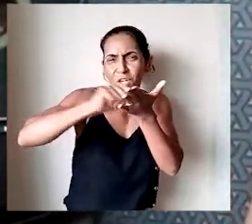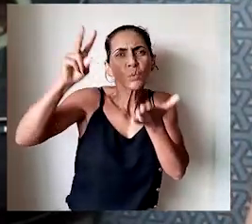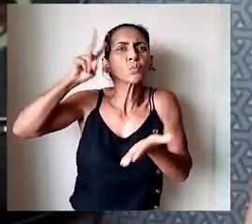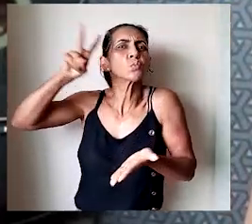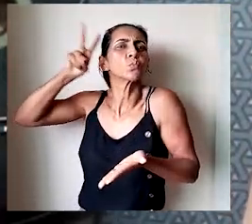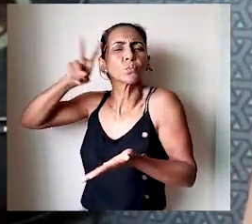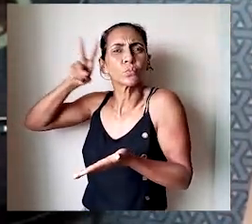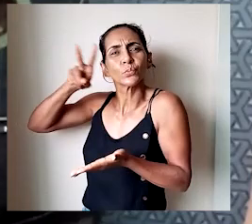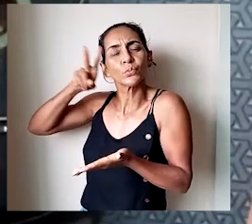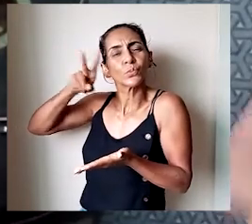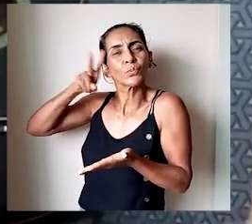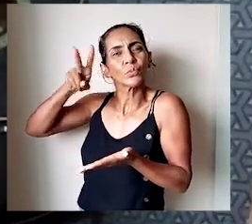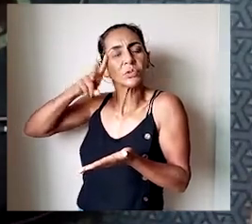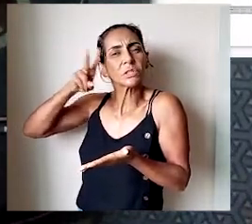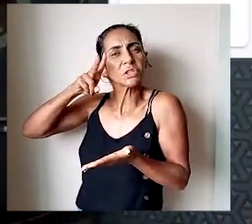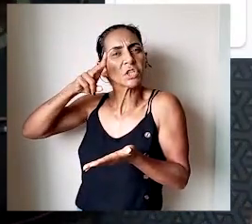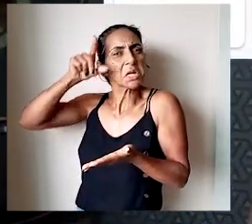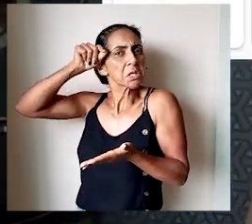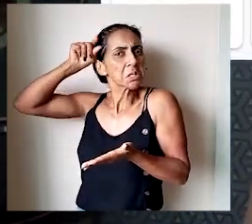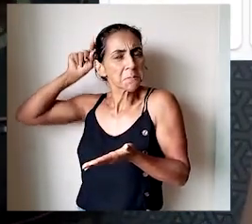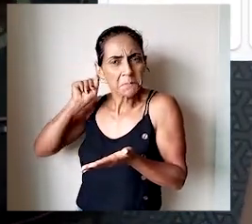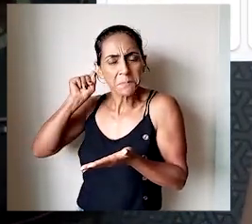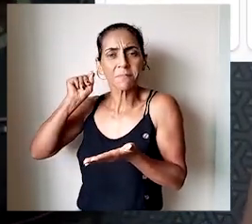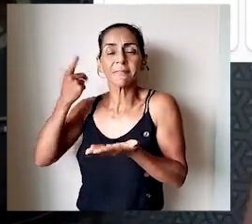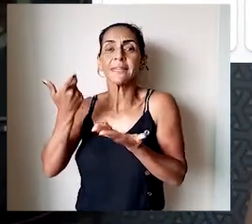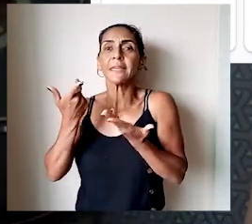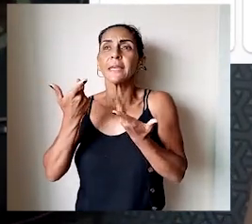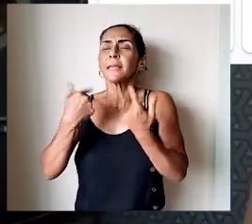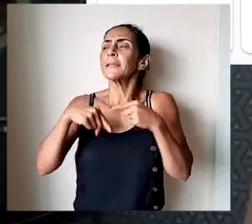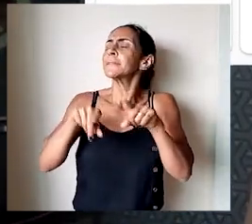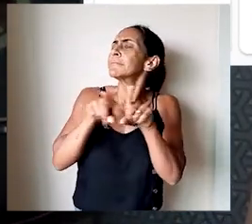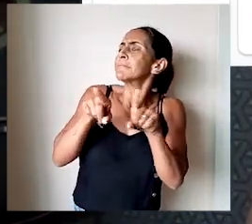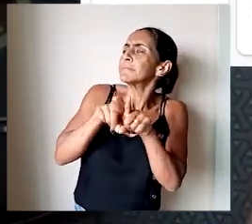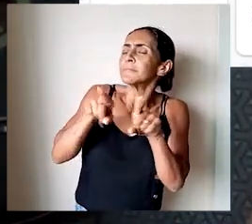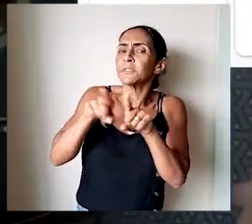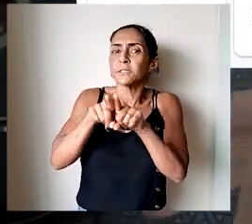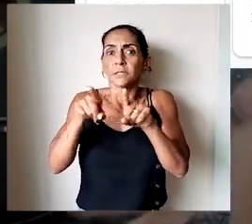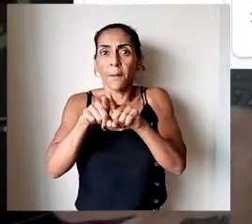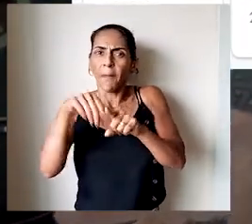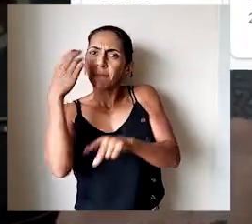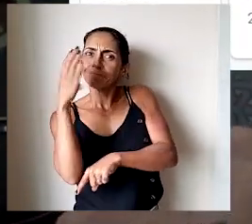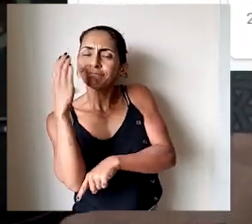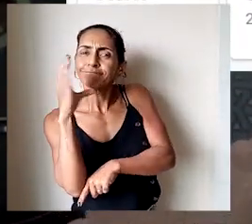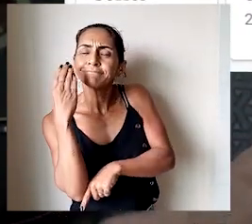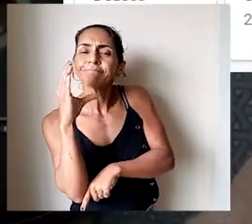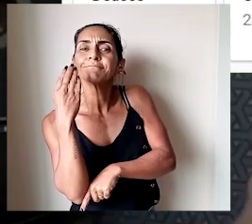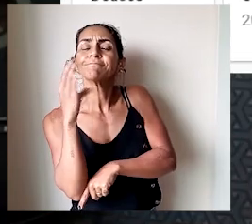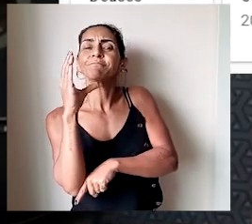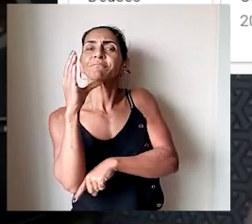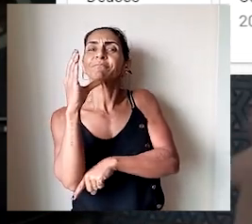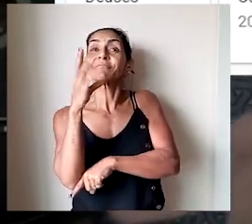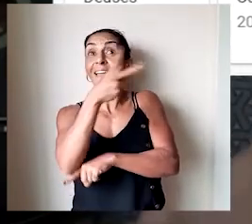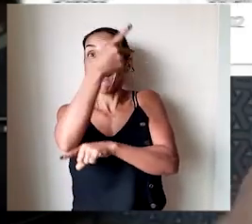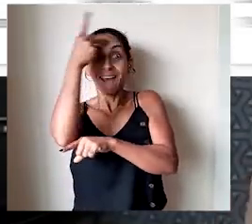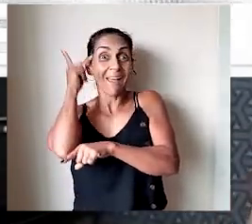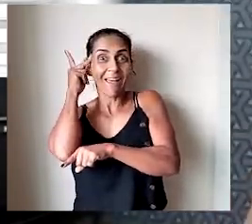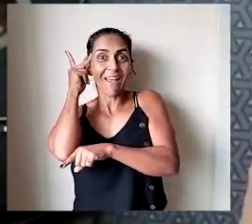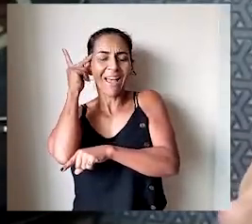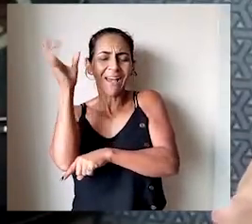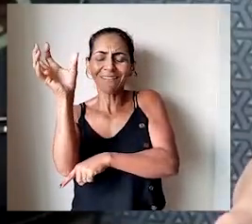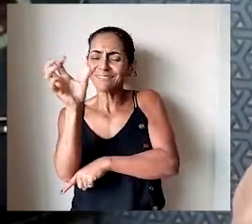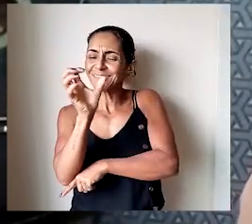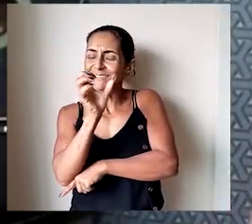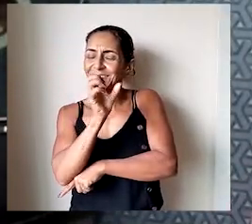muitas histórias de mitologia, ele passa aí também pela ficção científica e todo mundo que gosta